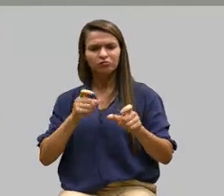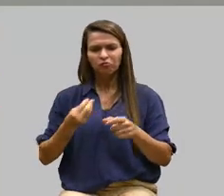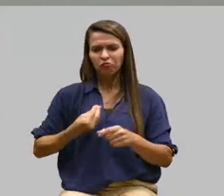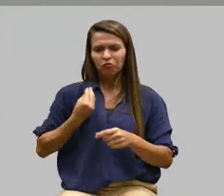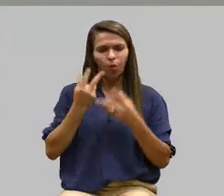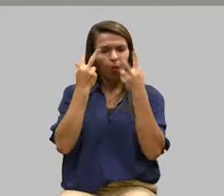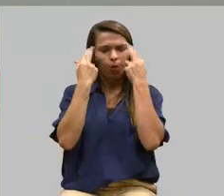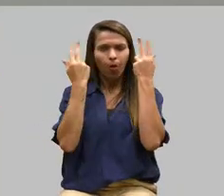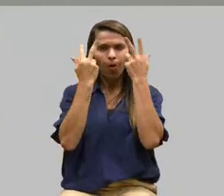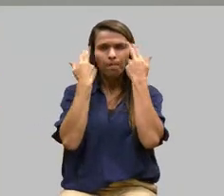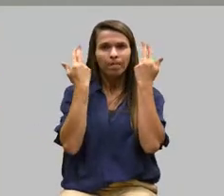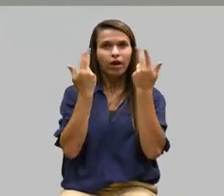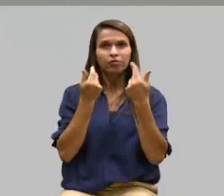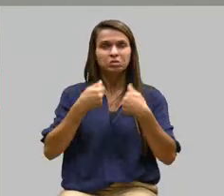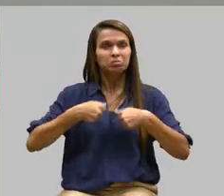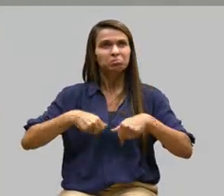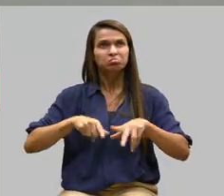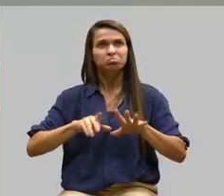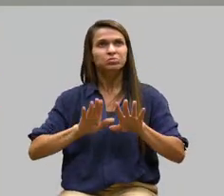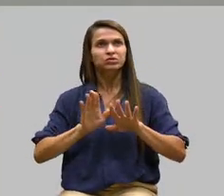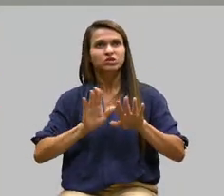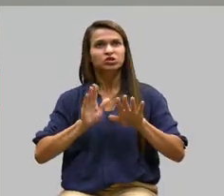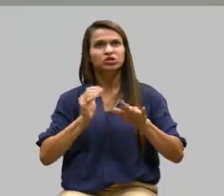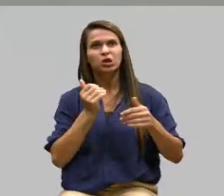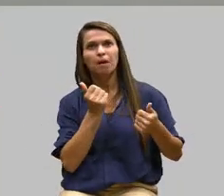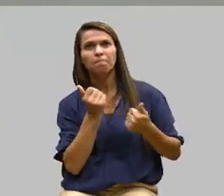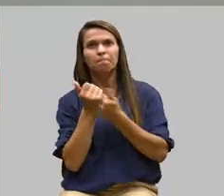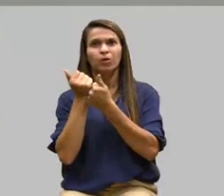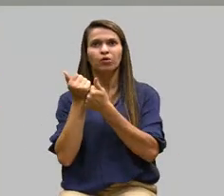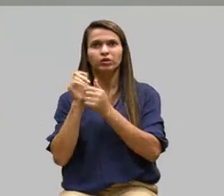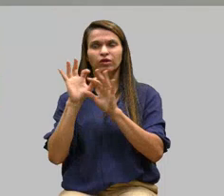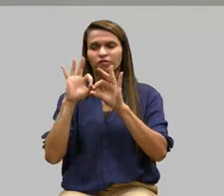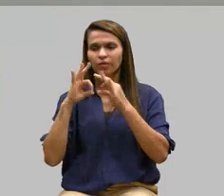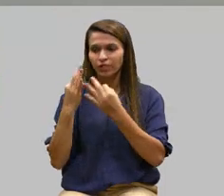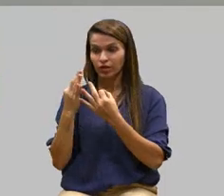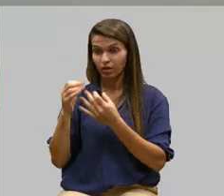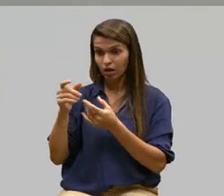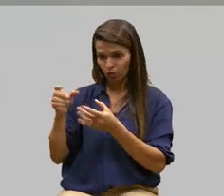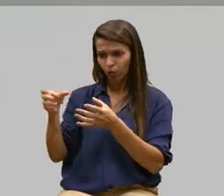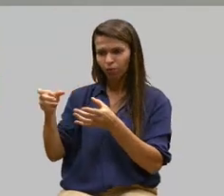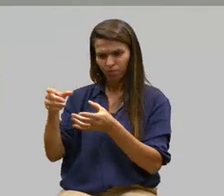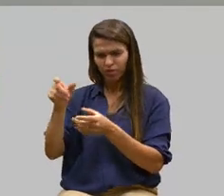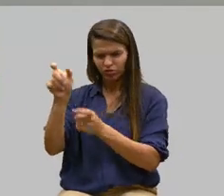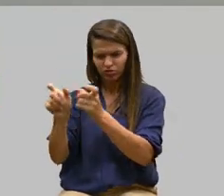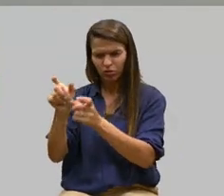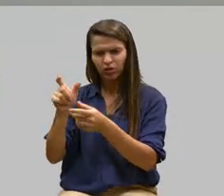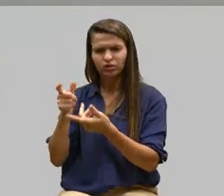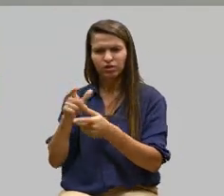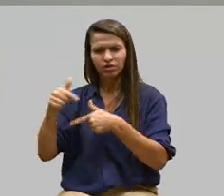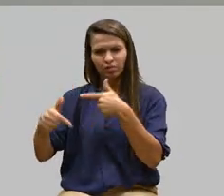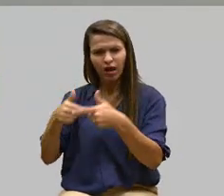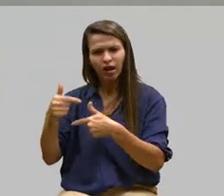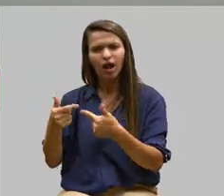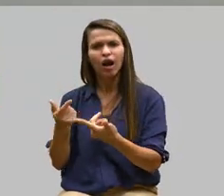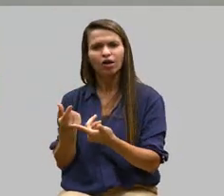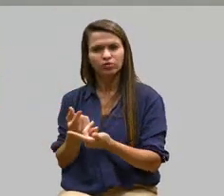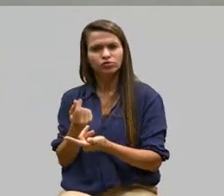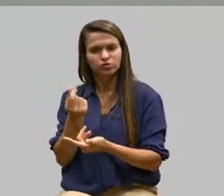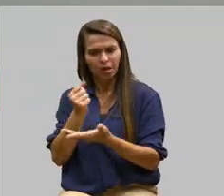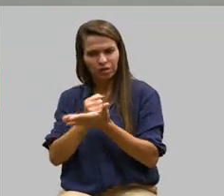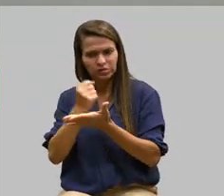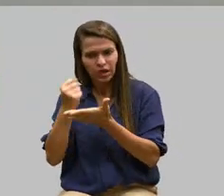sem precisar de apoio da família quem está trabalhando tem a carteira assinada tem seu salário realmente